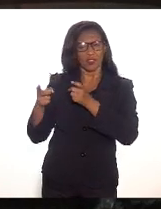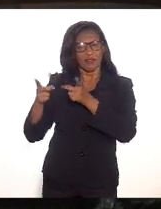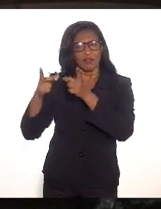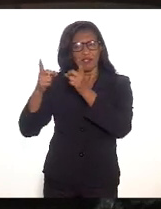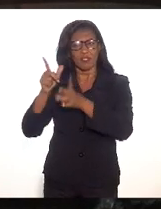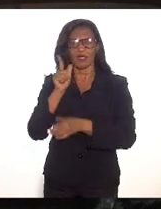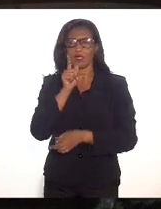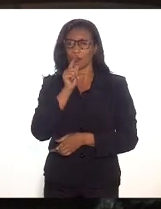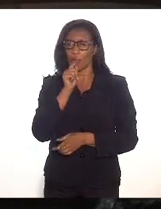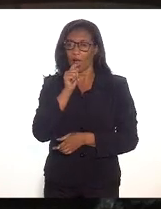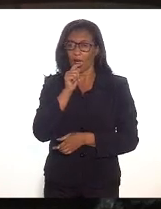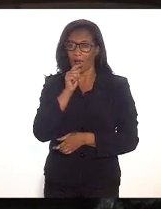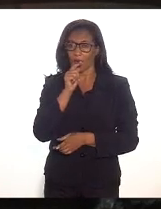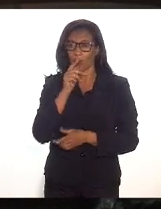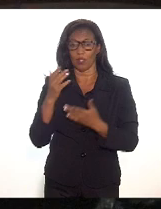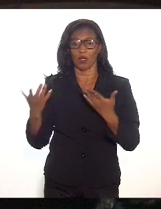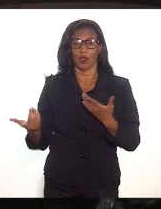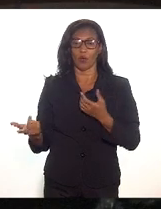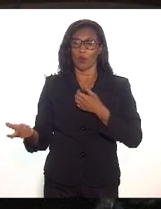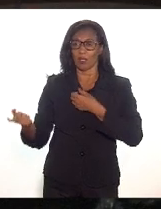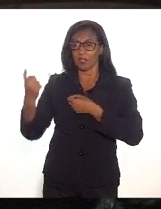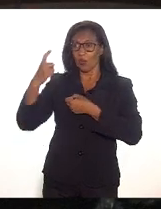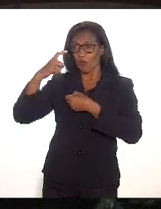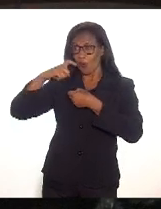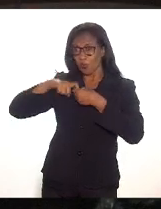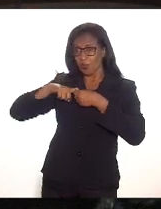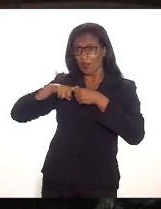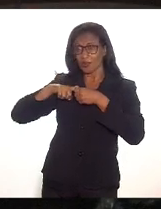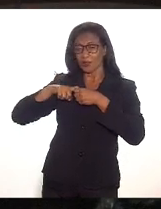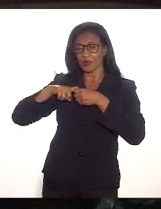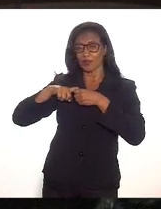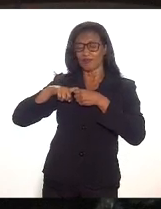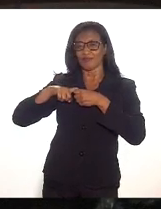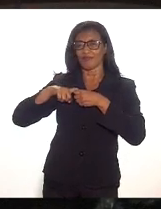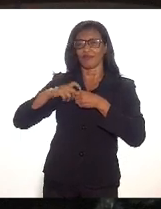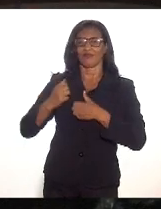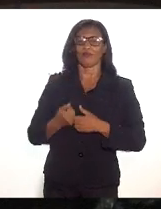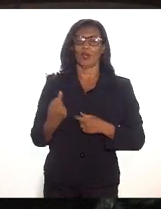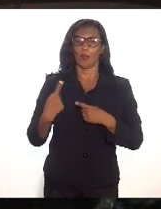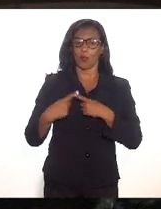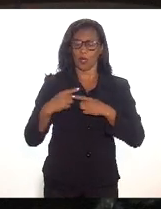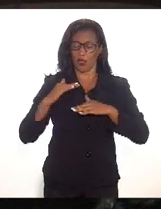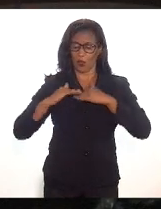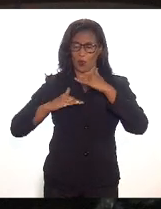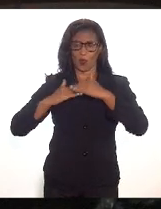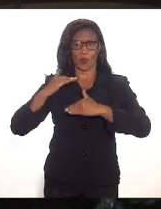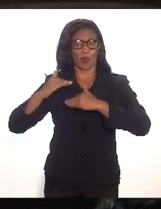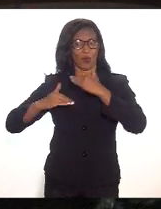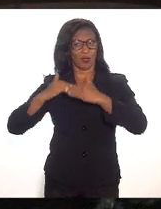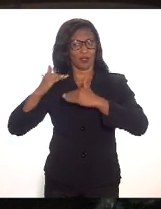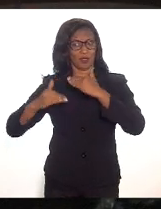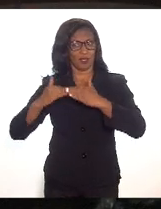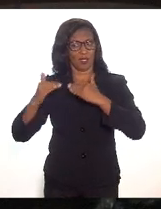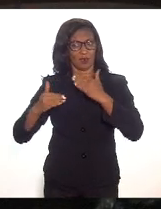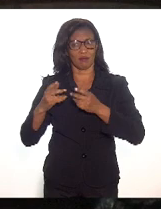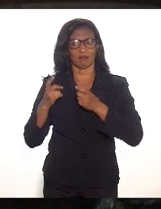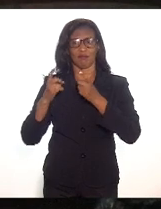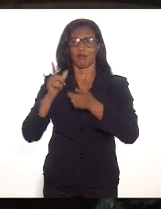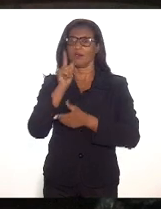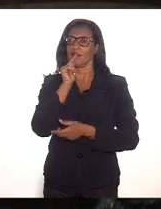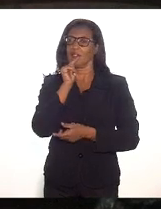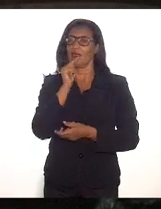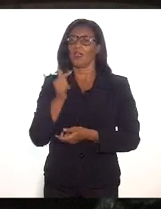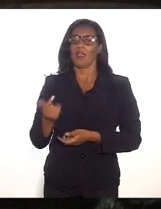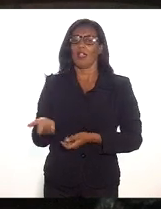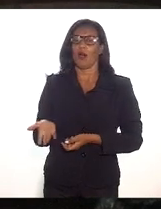água estão retomando a estatização, porque o processo da privatização da água aumenta o custo